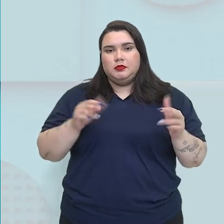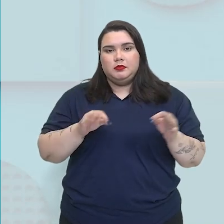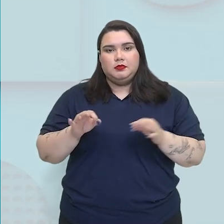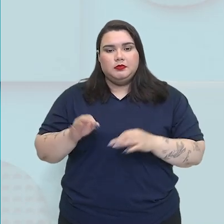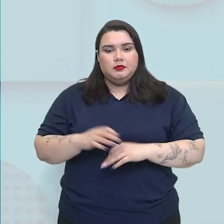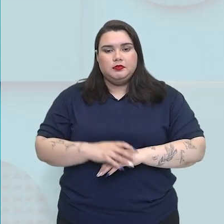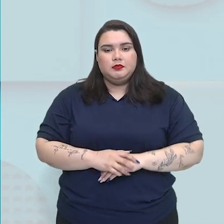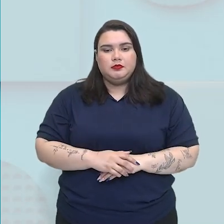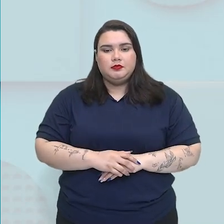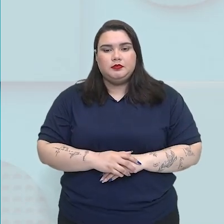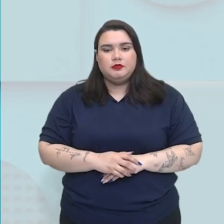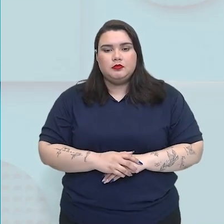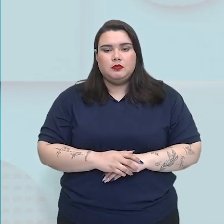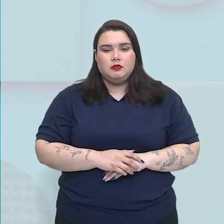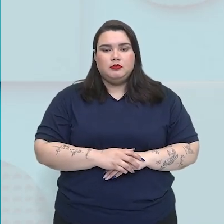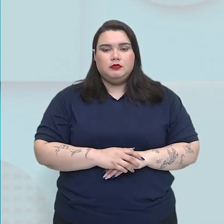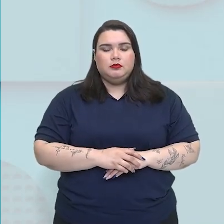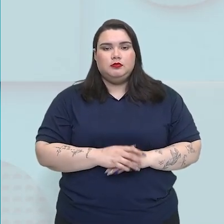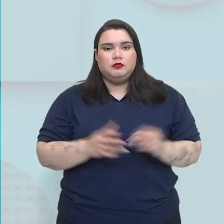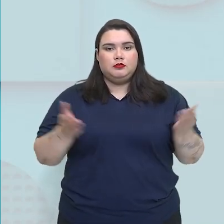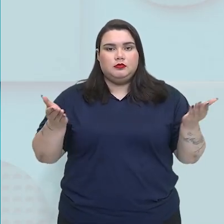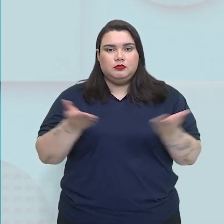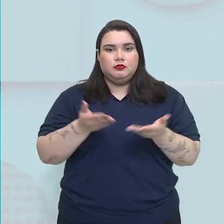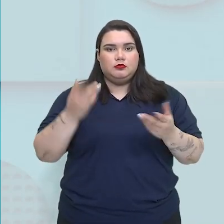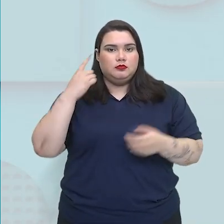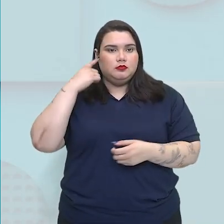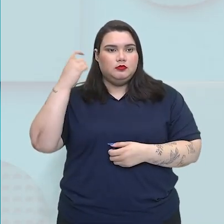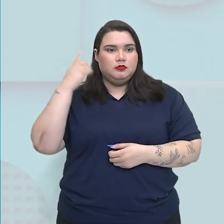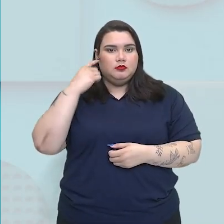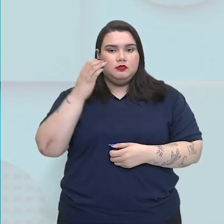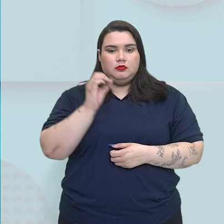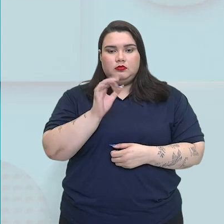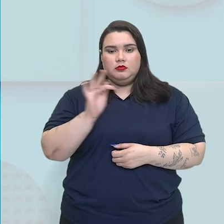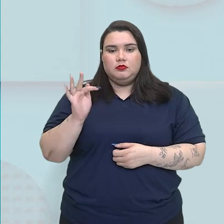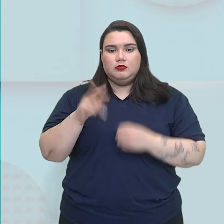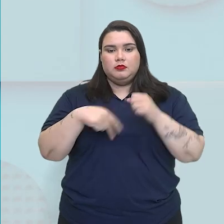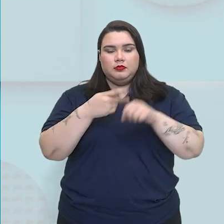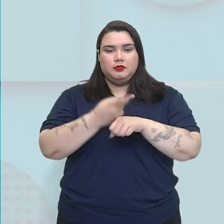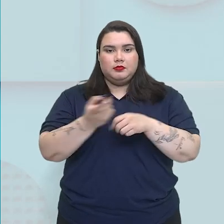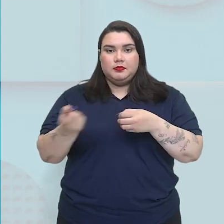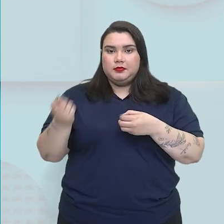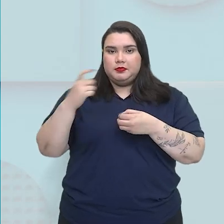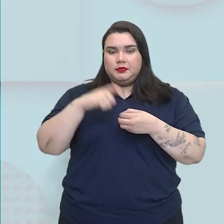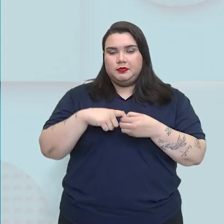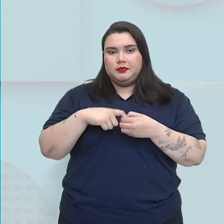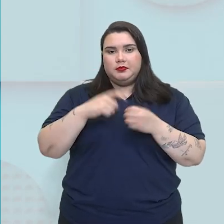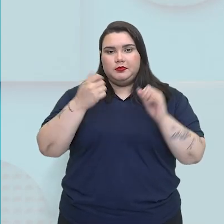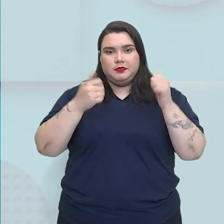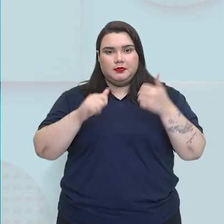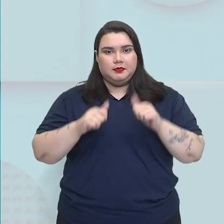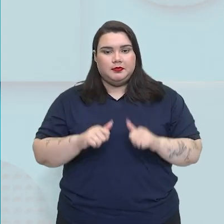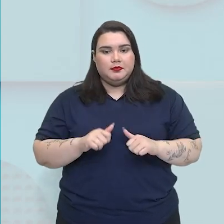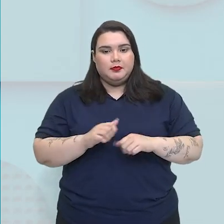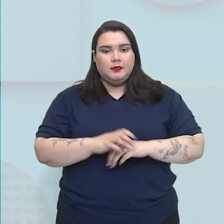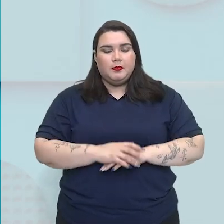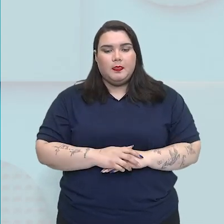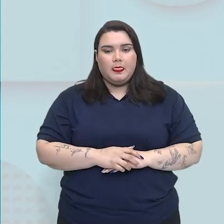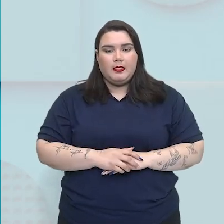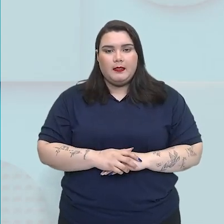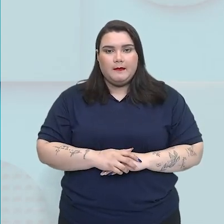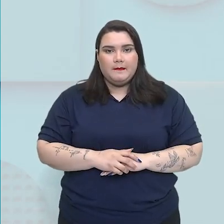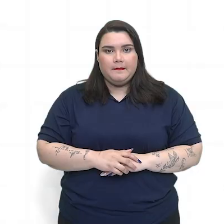antigas. E agora a gente vai ouvir um áudio off e depois a gente retorna para fazermos os comentários.